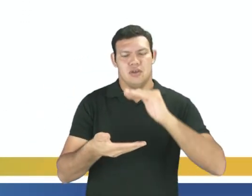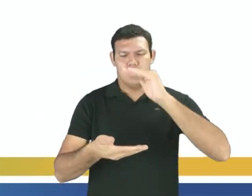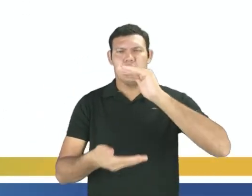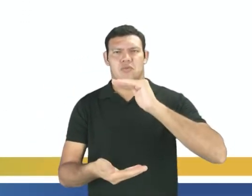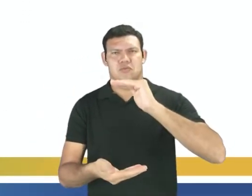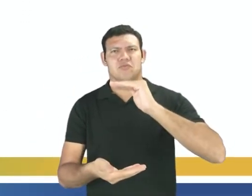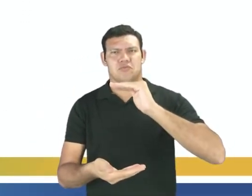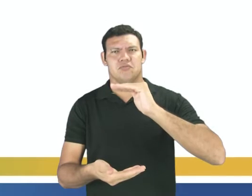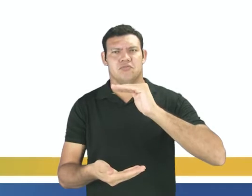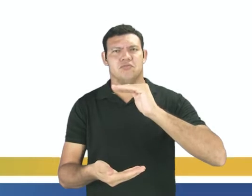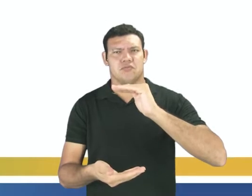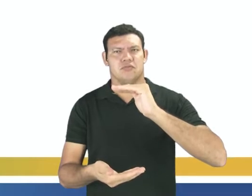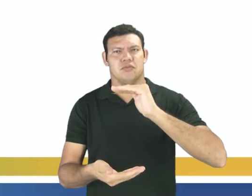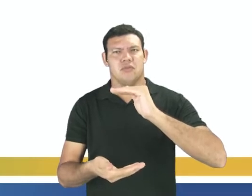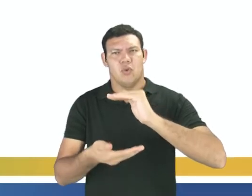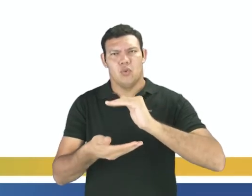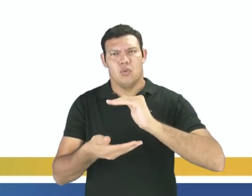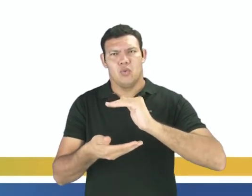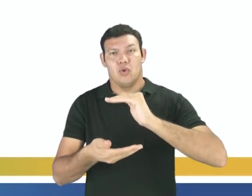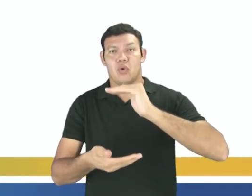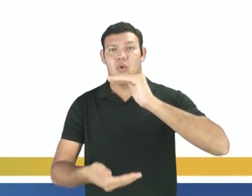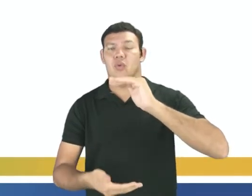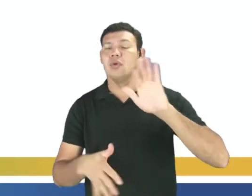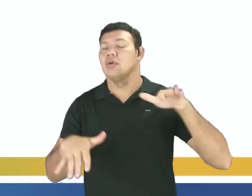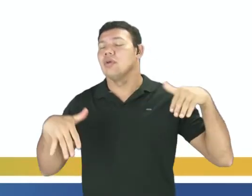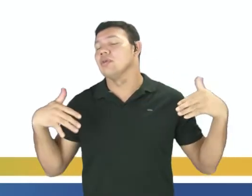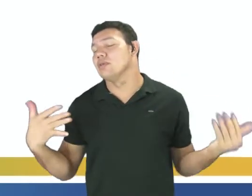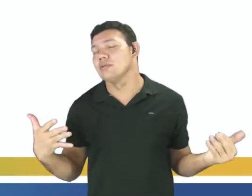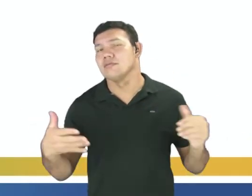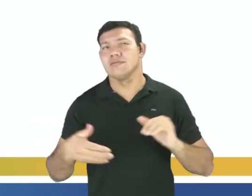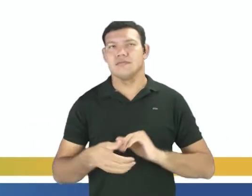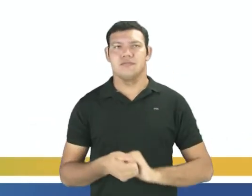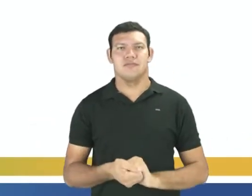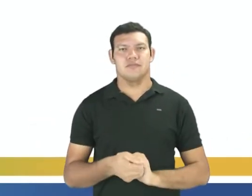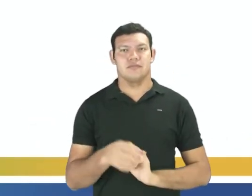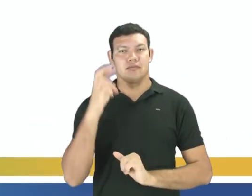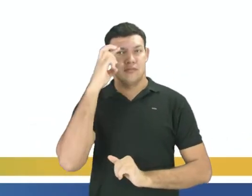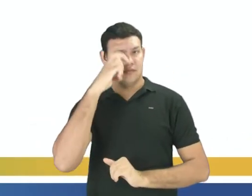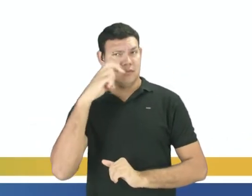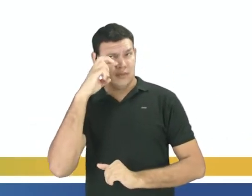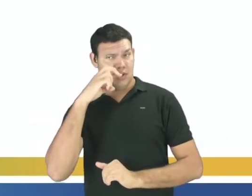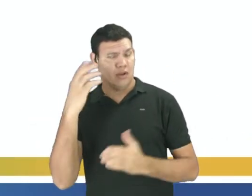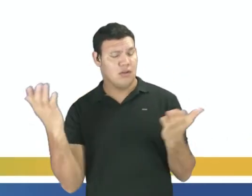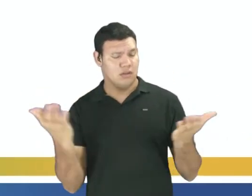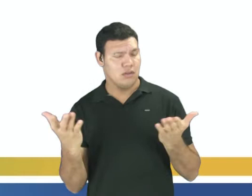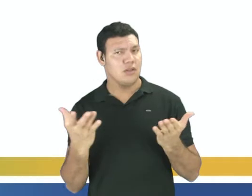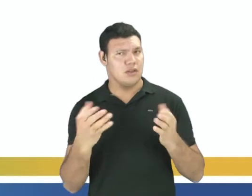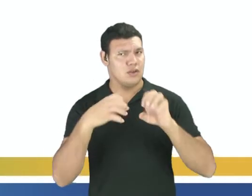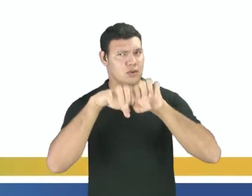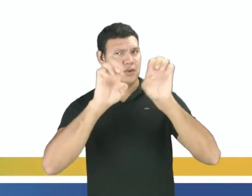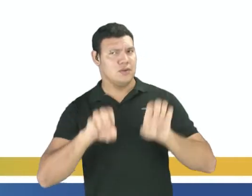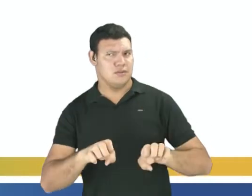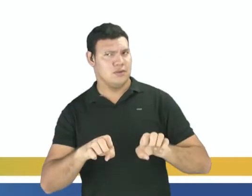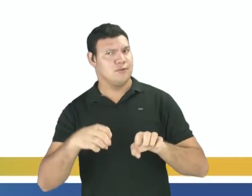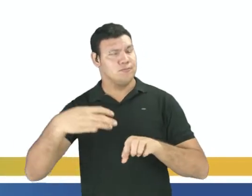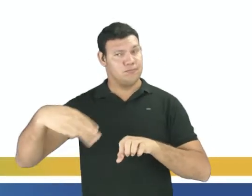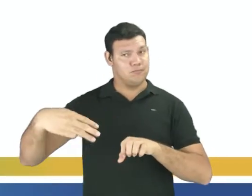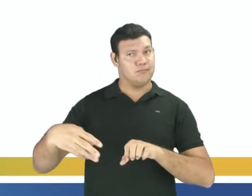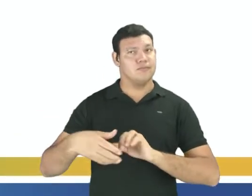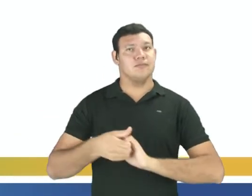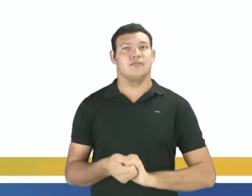virtude da capacidade, né, de cada lata agora? Então, vamos observar a seguinte ideia, vamos estruturar primeiro